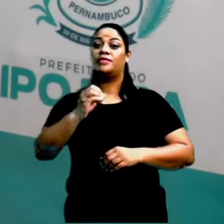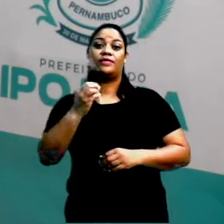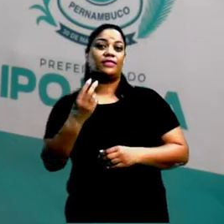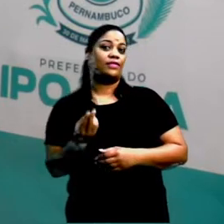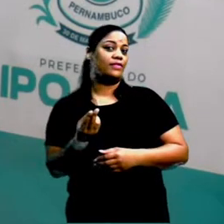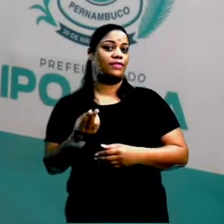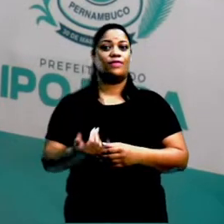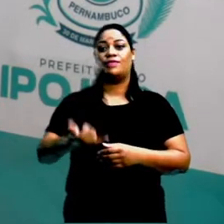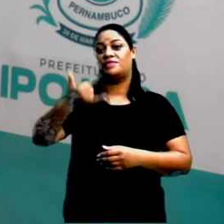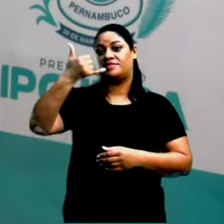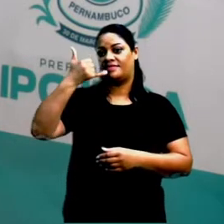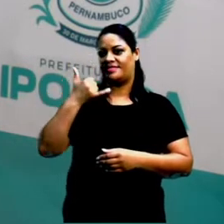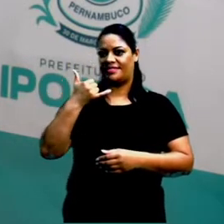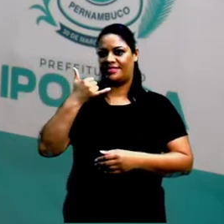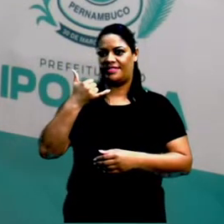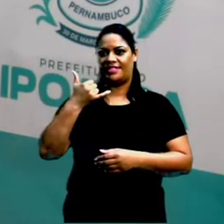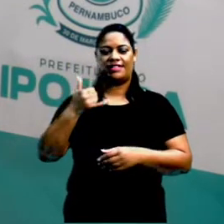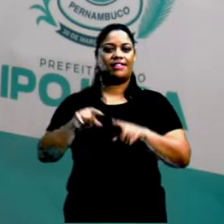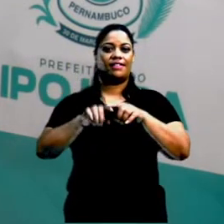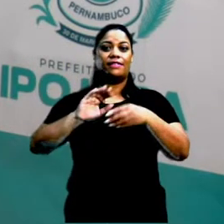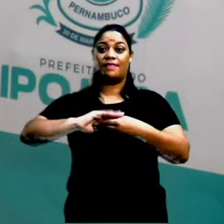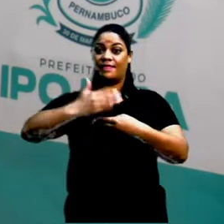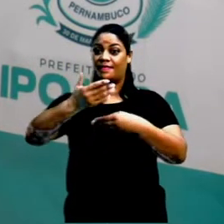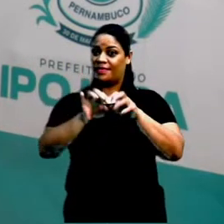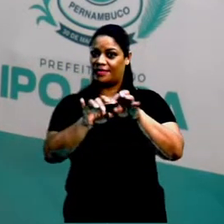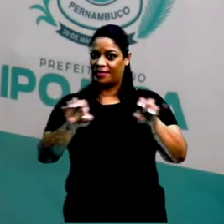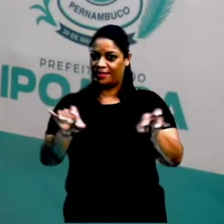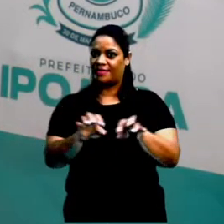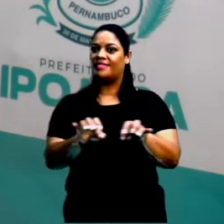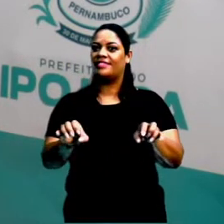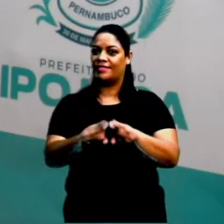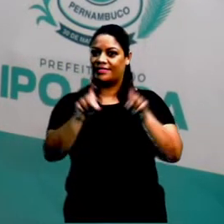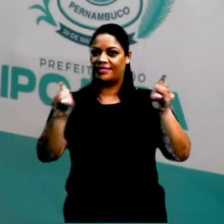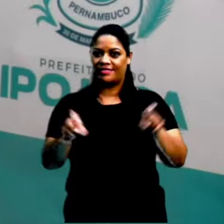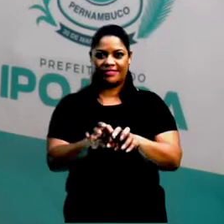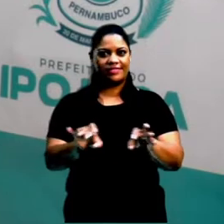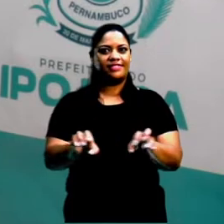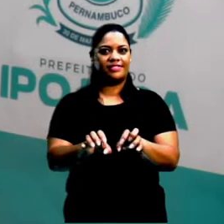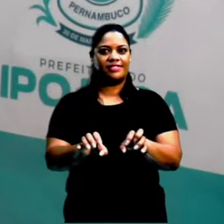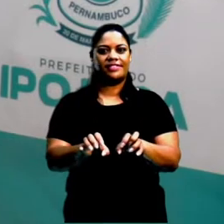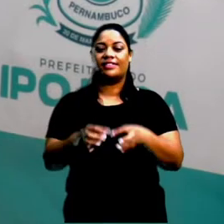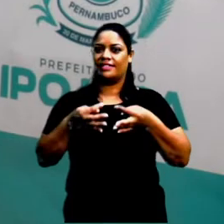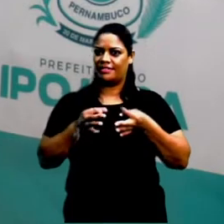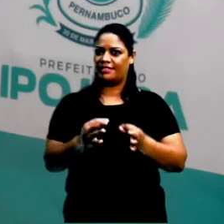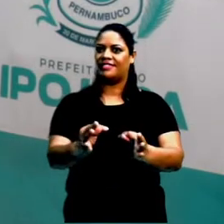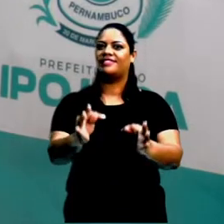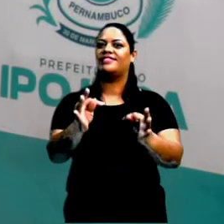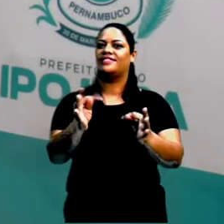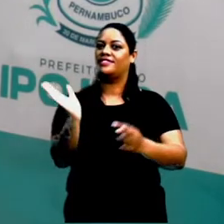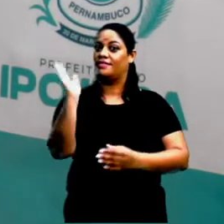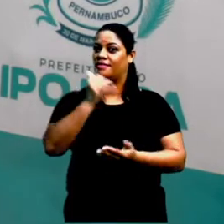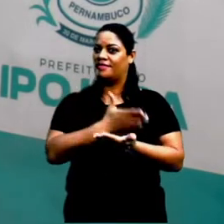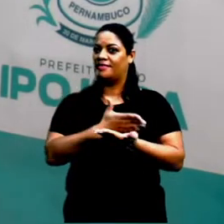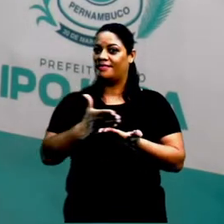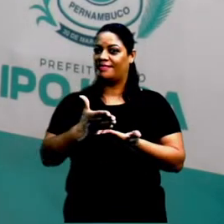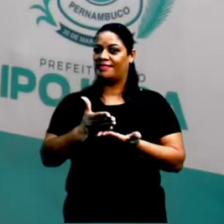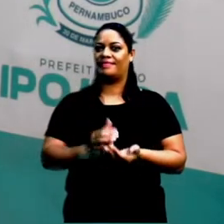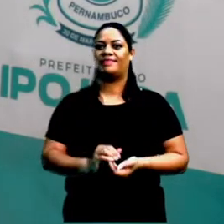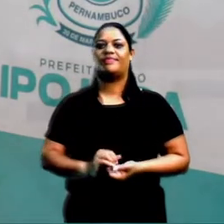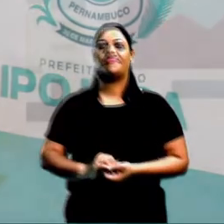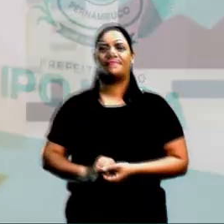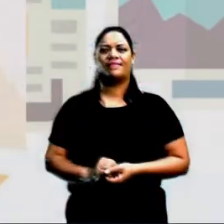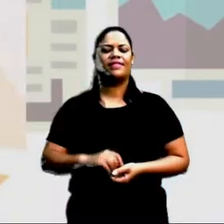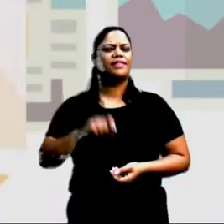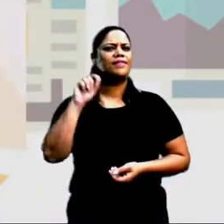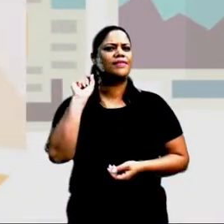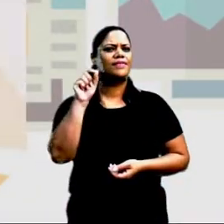no seu telefone, no computador, isso é através de tecnologias. Vamos lá?